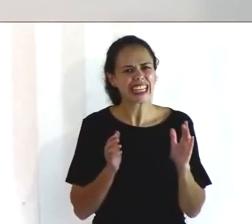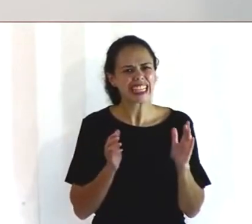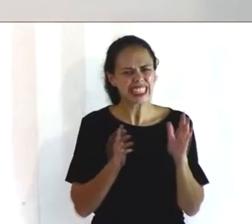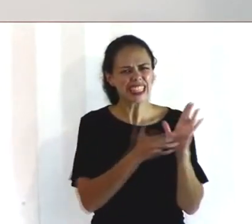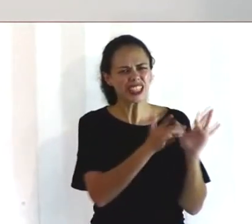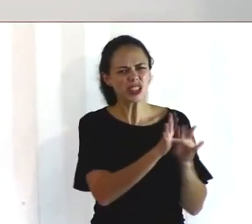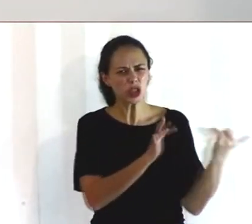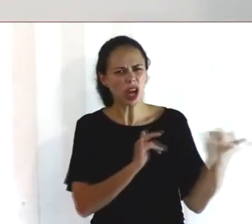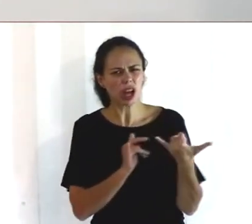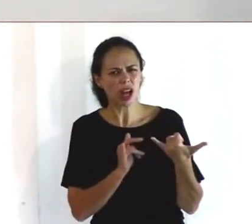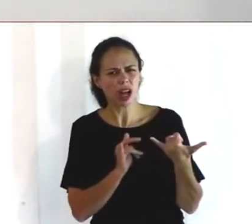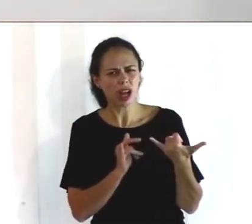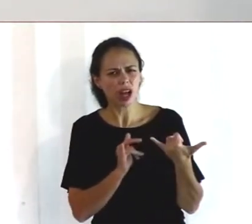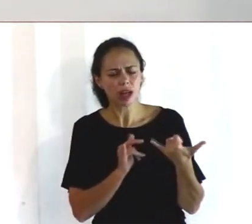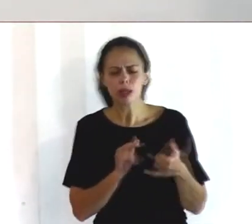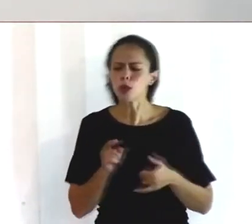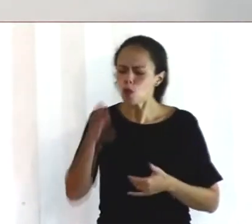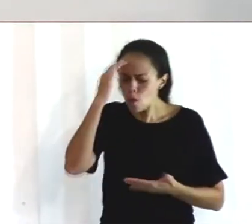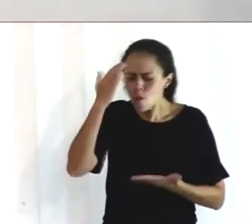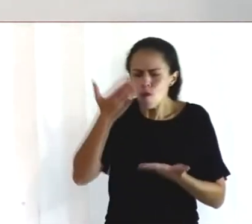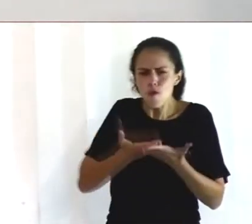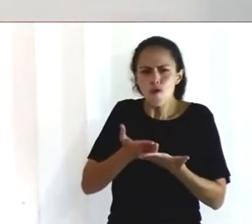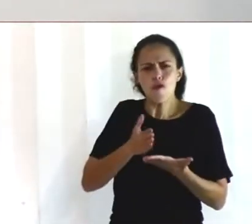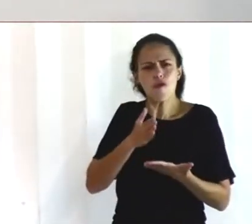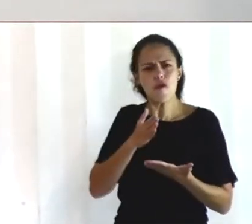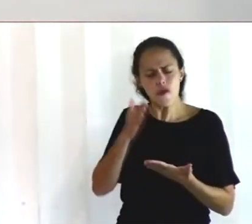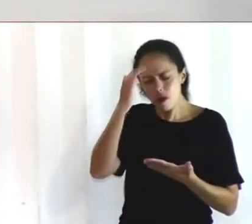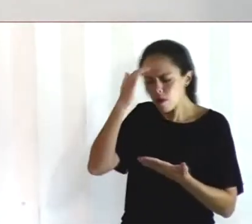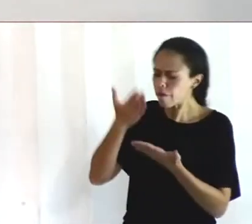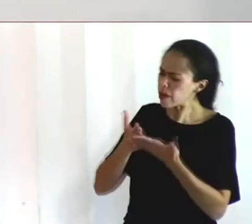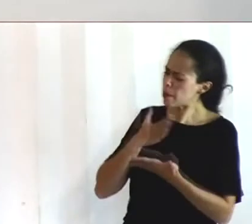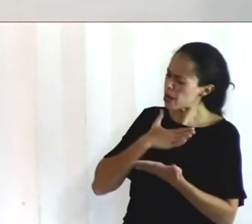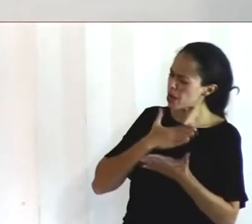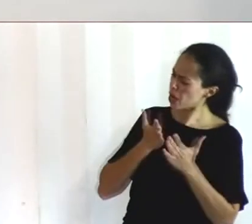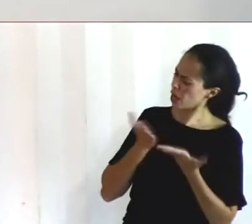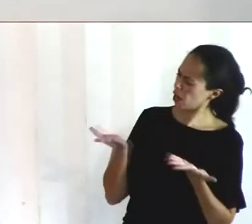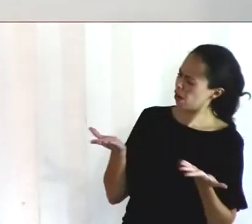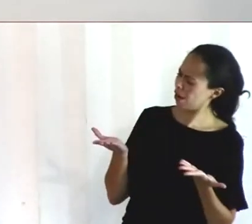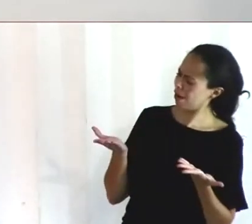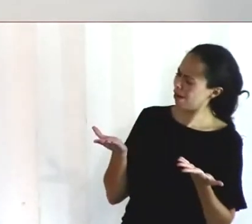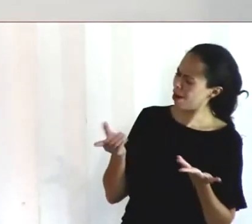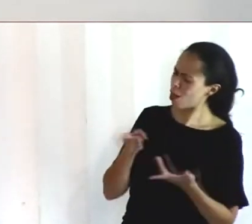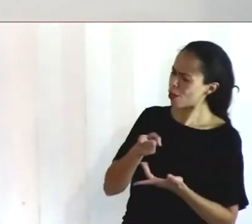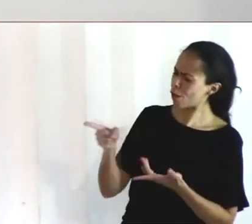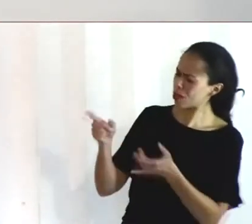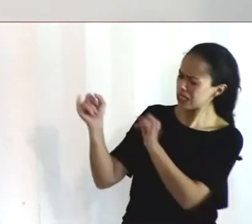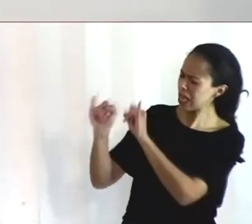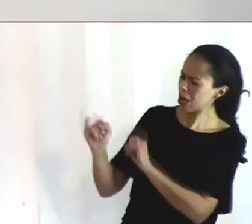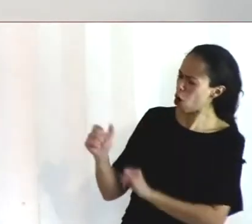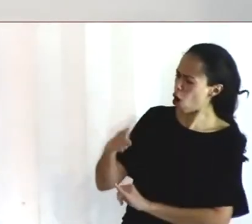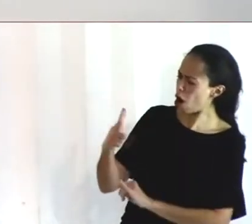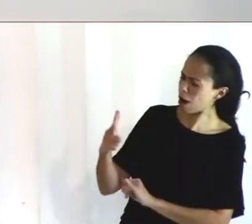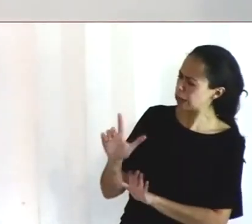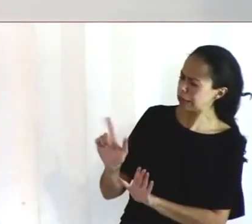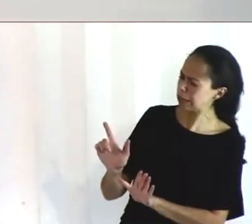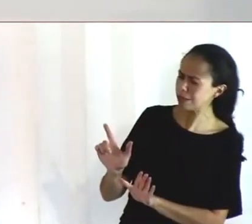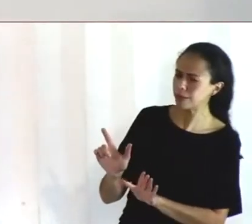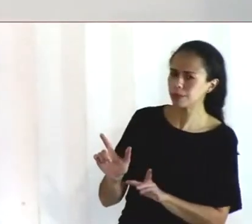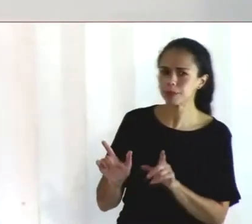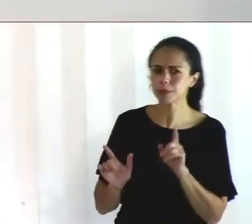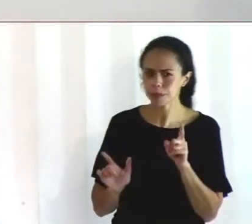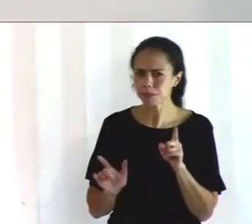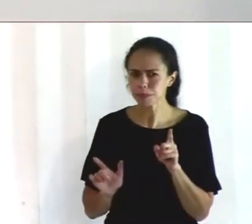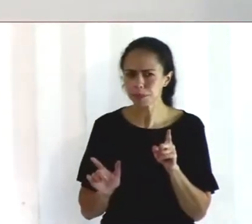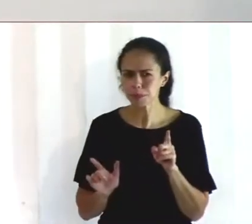mesmo, mas deixa eu ver quando é que eu tenho orado para entregar os meus dias, deixa-me ver quando foi a minha última devocional bem